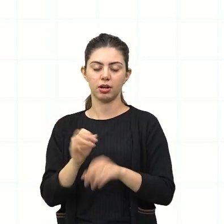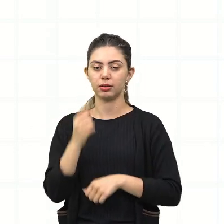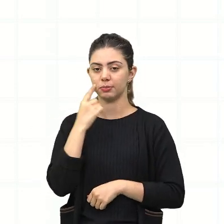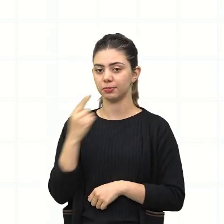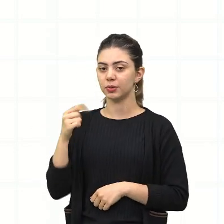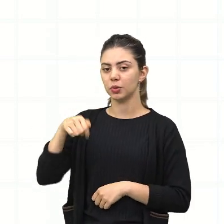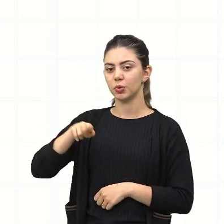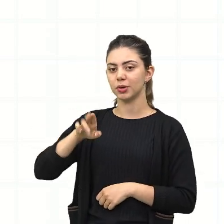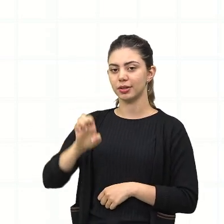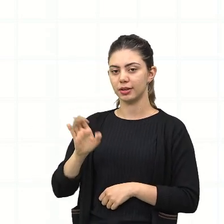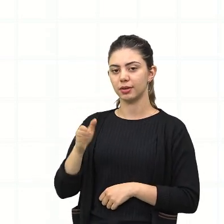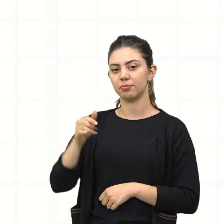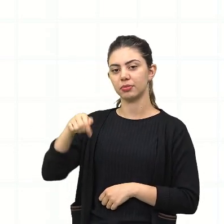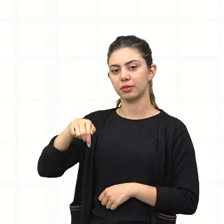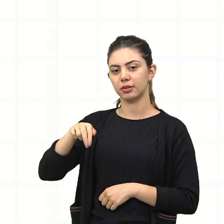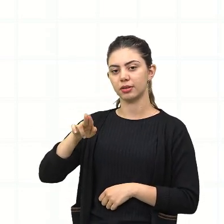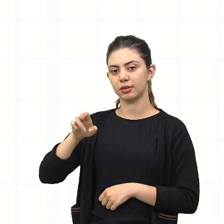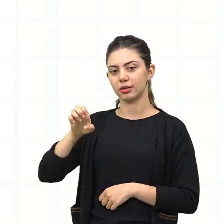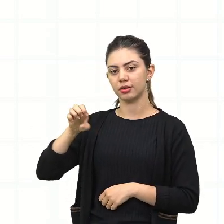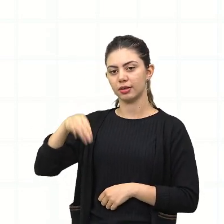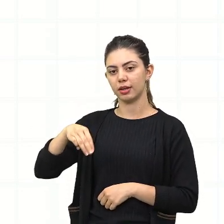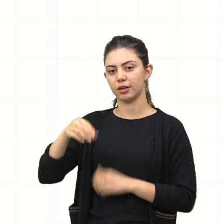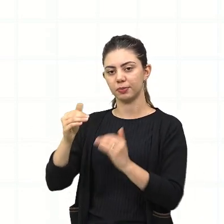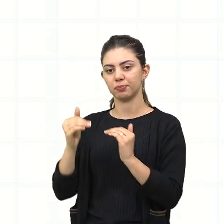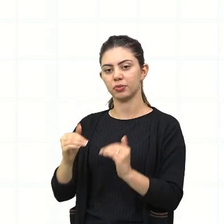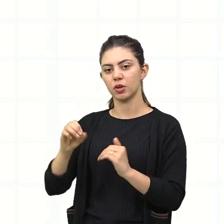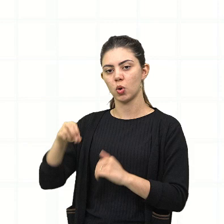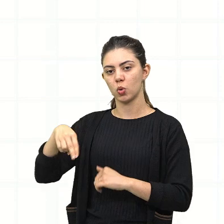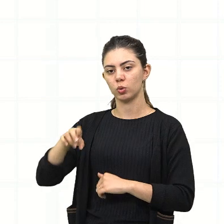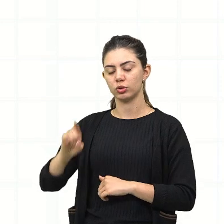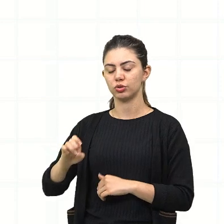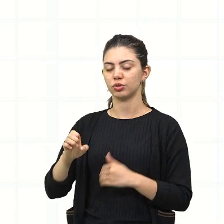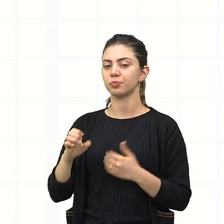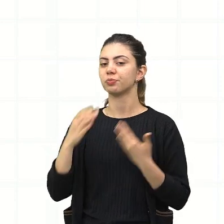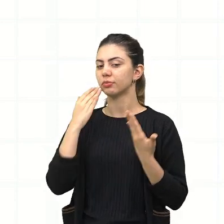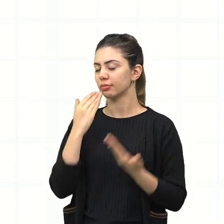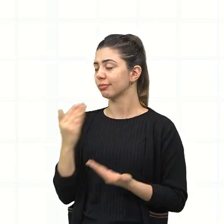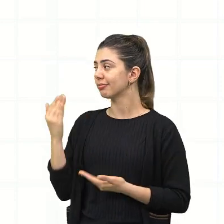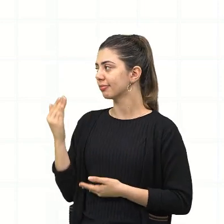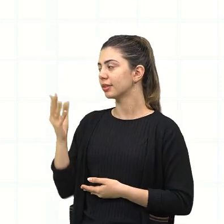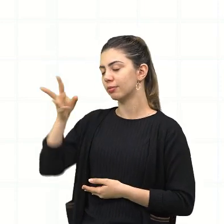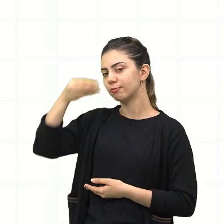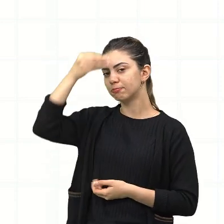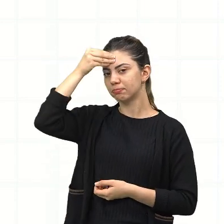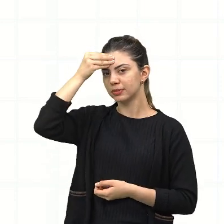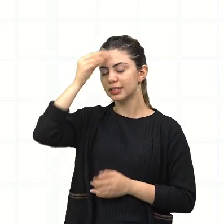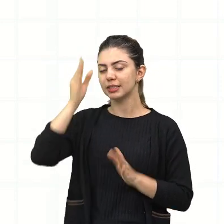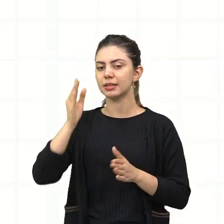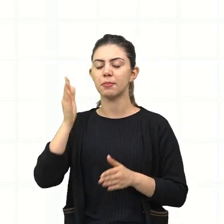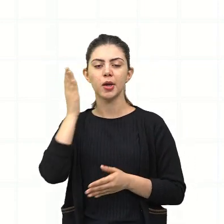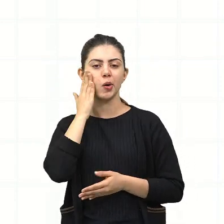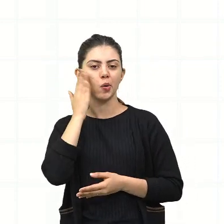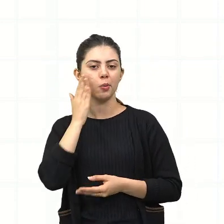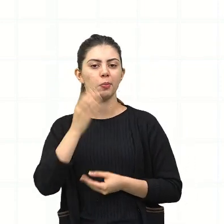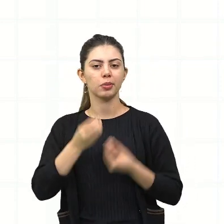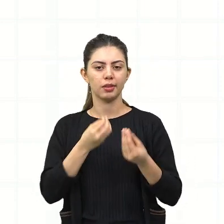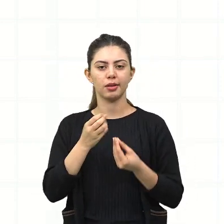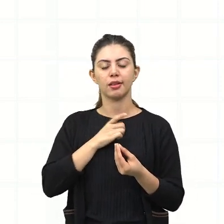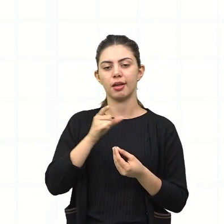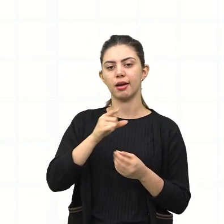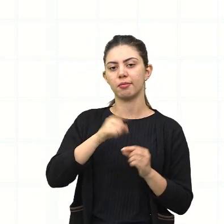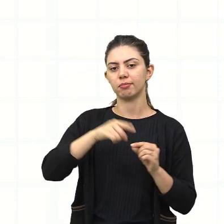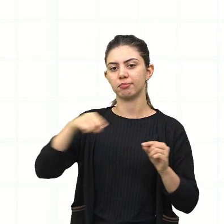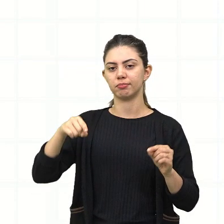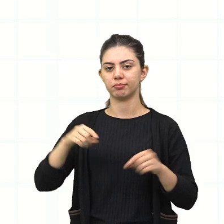que, o quem e o onde. A gente já fica aí gravado mais ou menos quais são esses pronomes relativos,